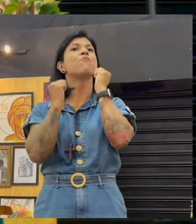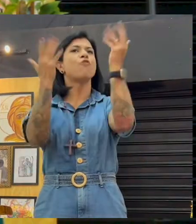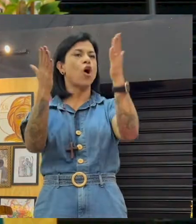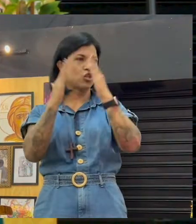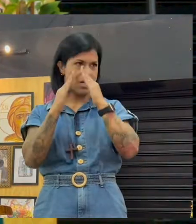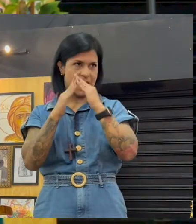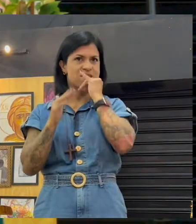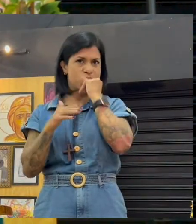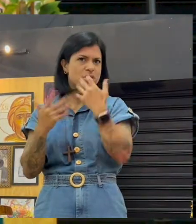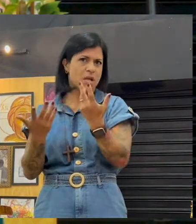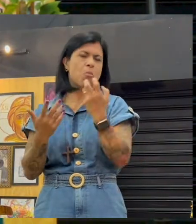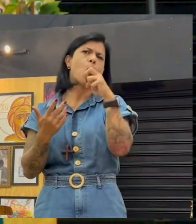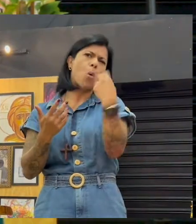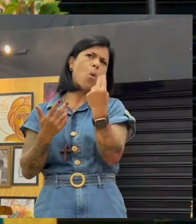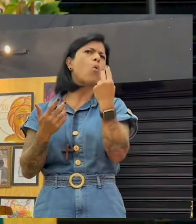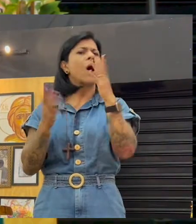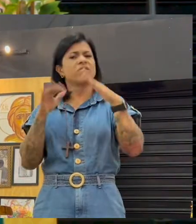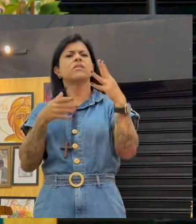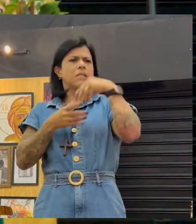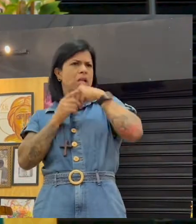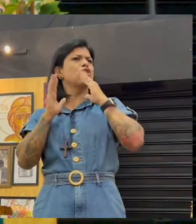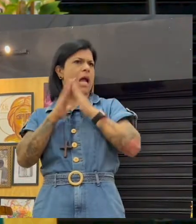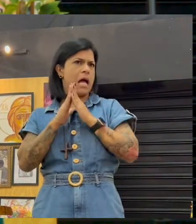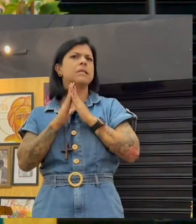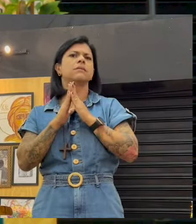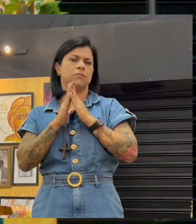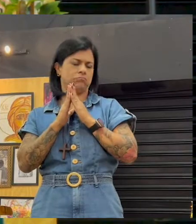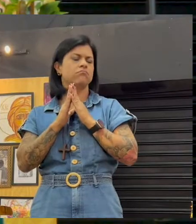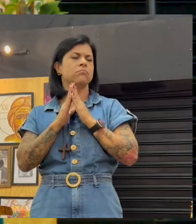da sua vida com o trabalho. Então, eu queria te dizer,